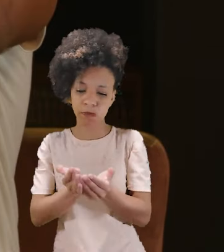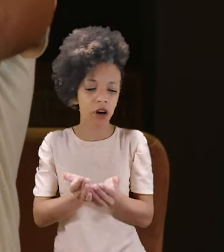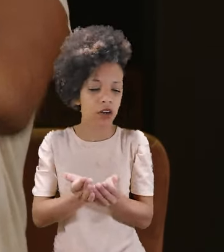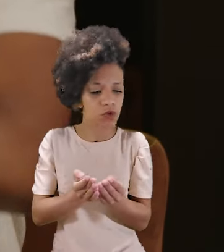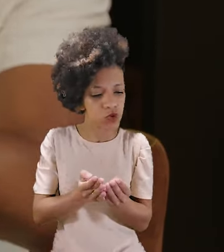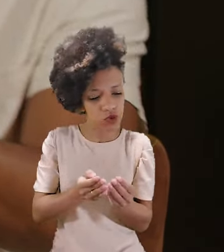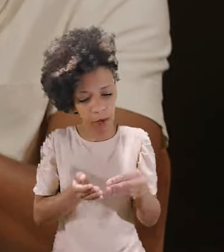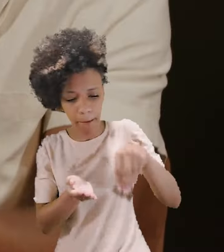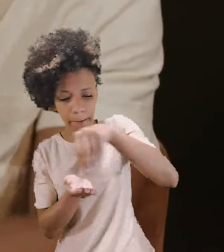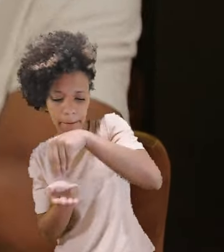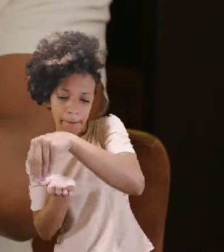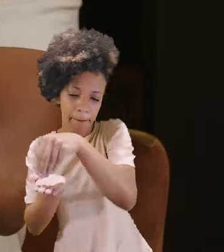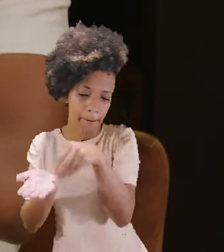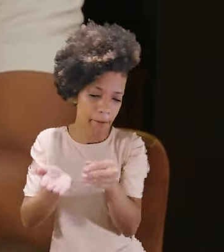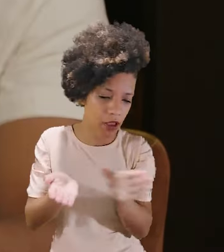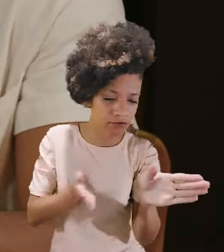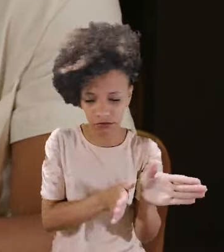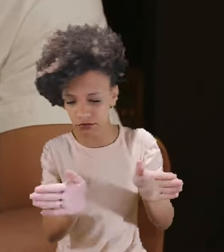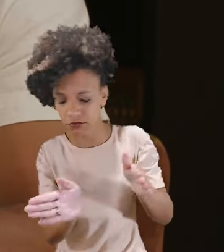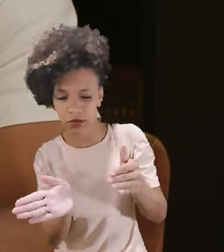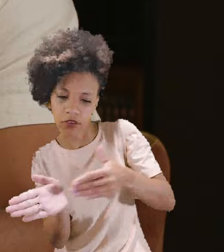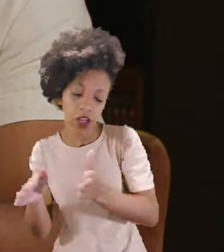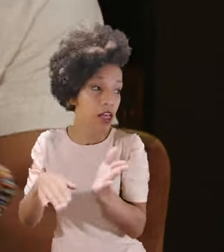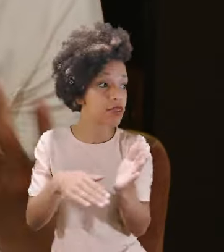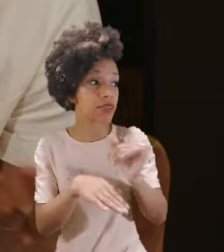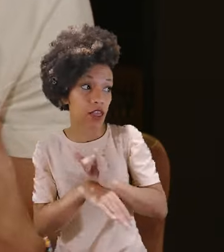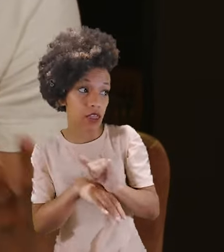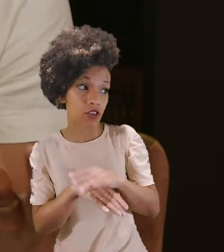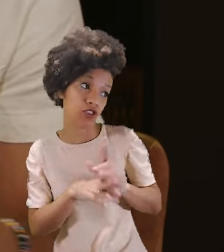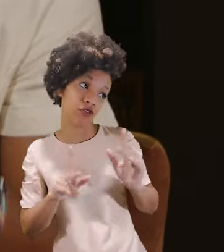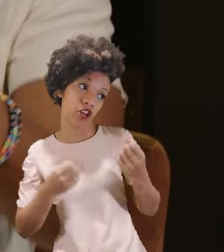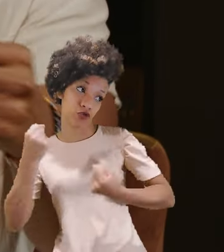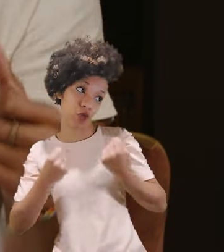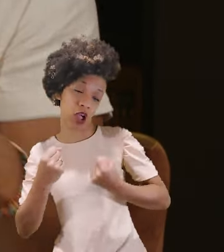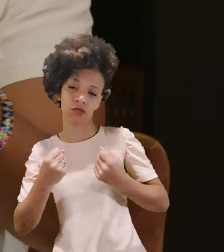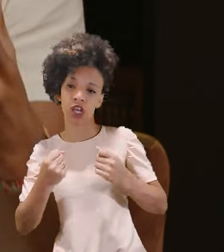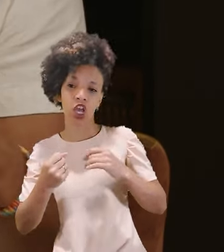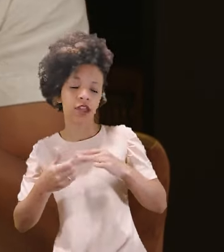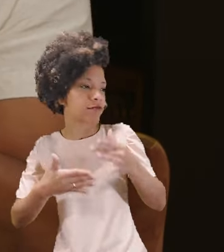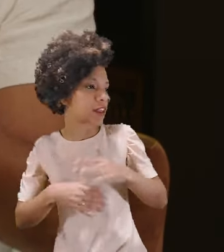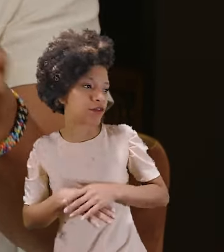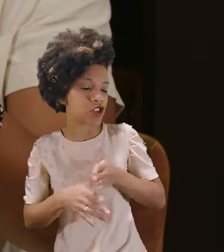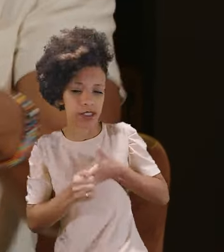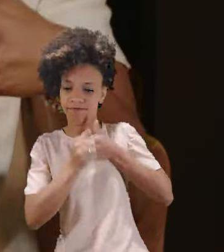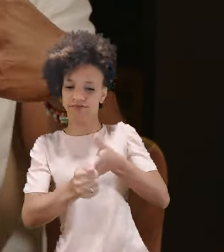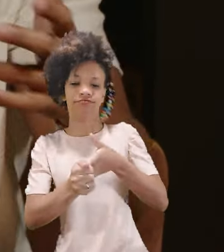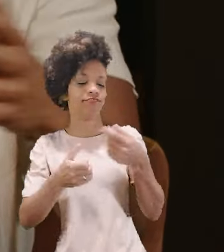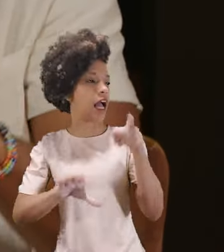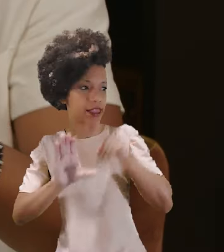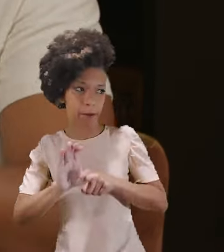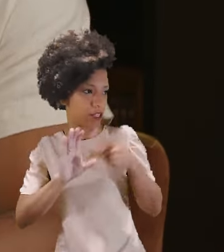você ficar aqui tem um testeira livre UPA para esquerda para direita desviando assim na frente do carro né que você realmente tem todo o controle você